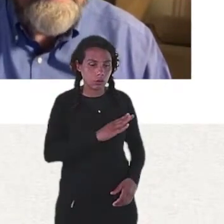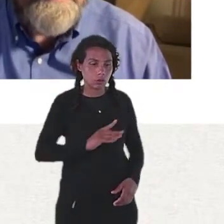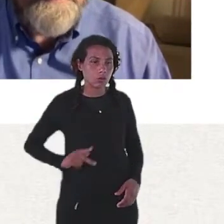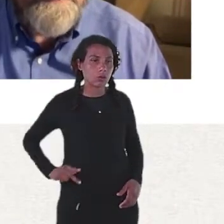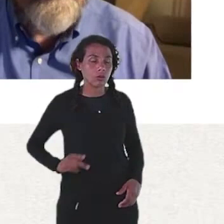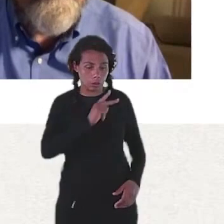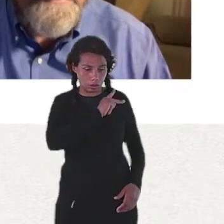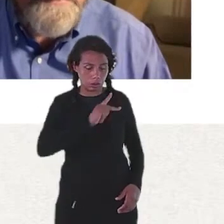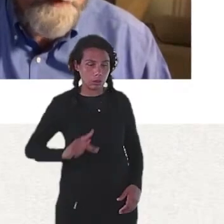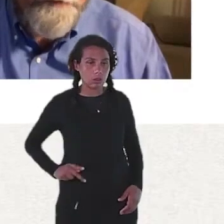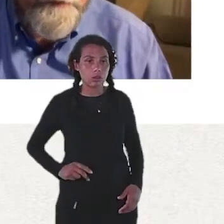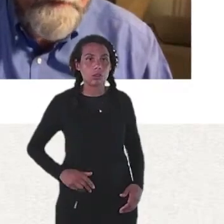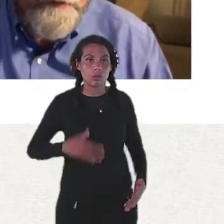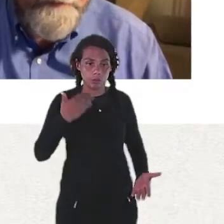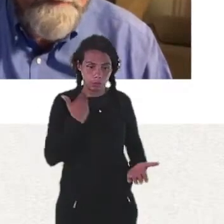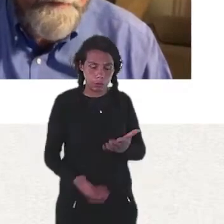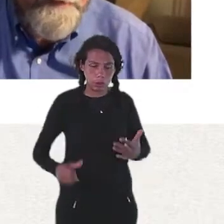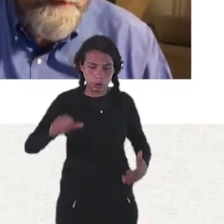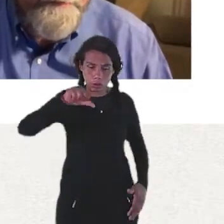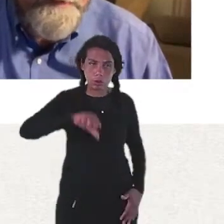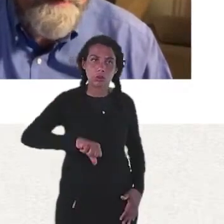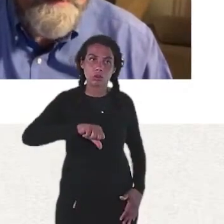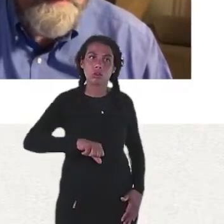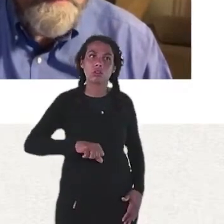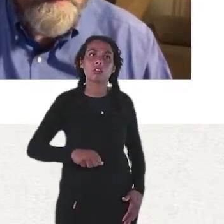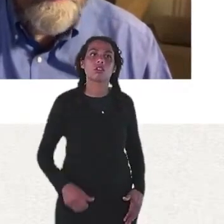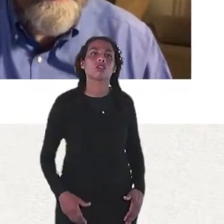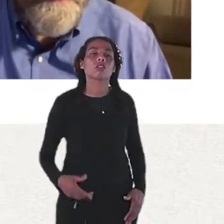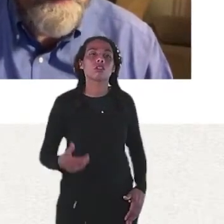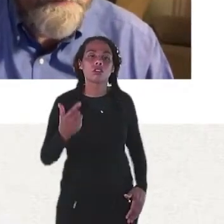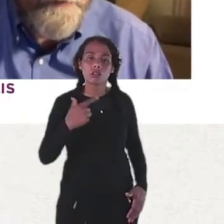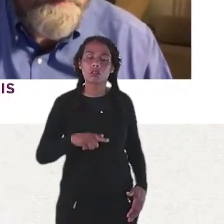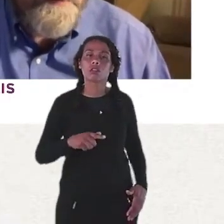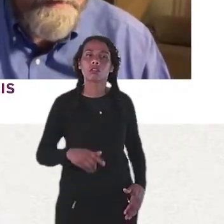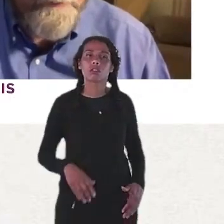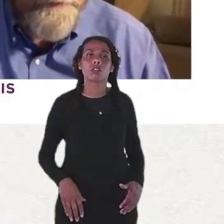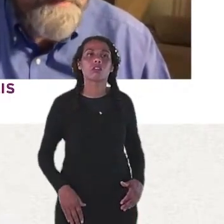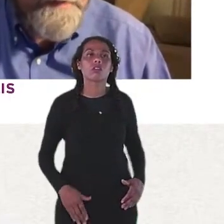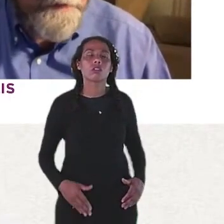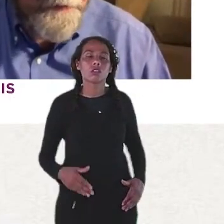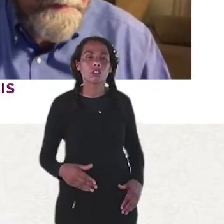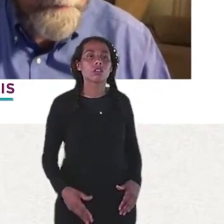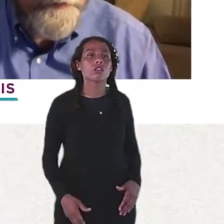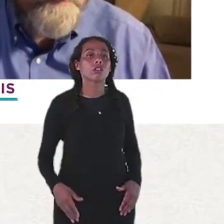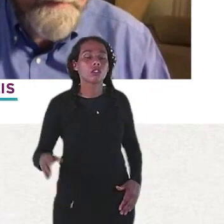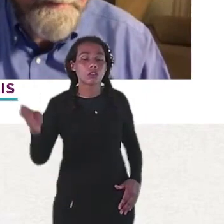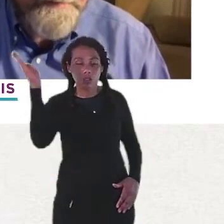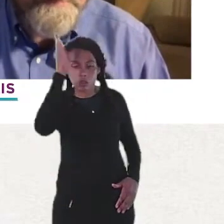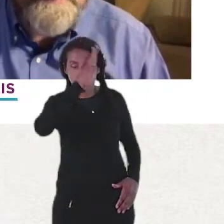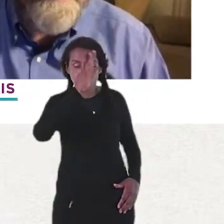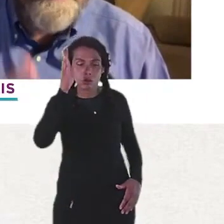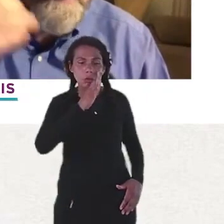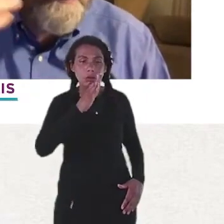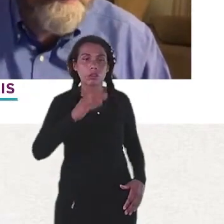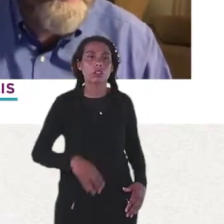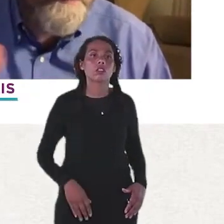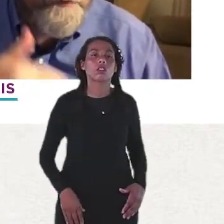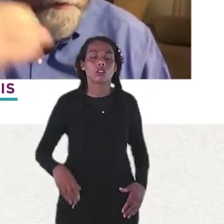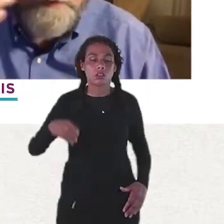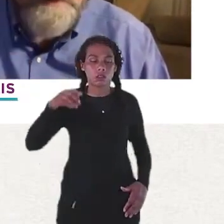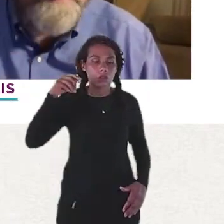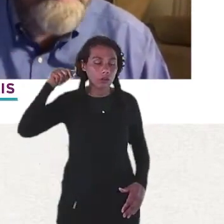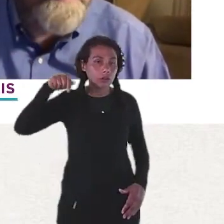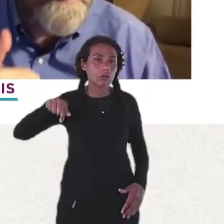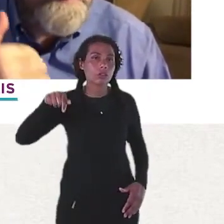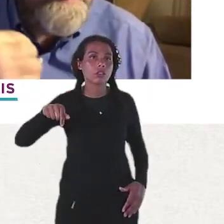né? E nós vimos aqui no Brasil, evidentemente, um vírus informacional, fake news em abundância, tratamento